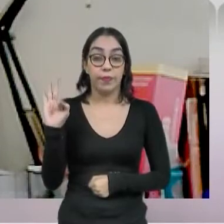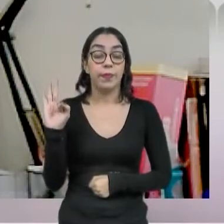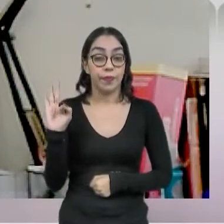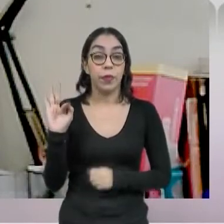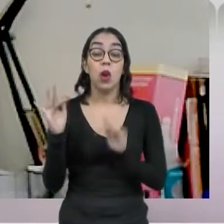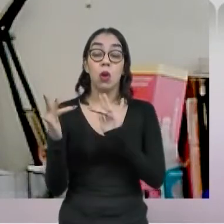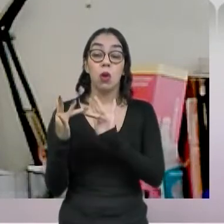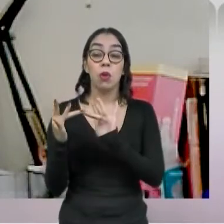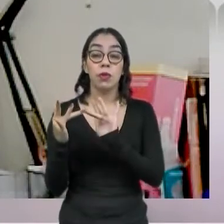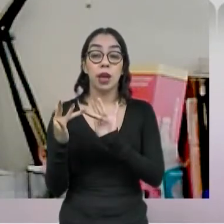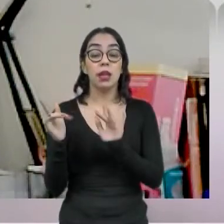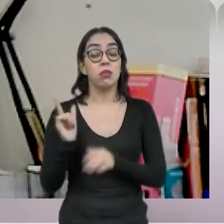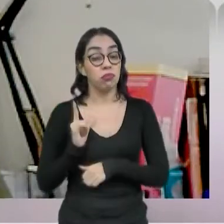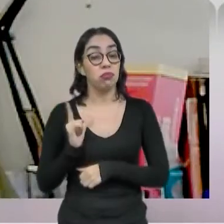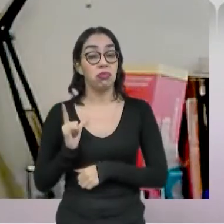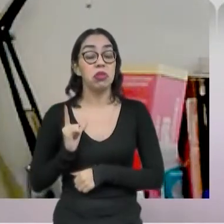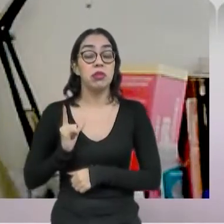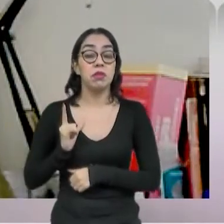Cícero